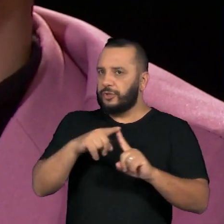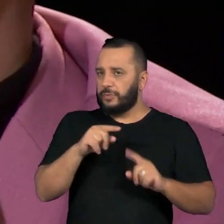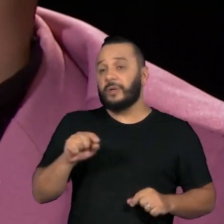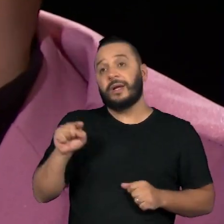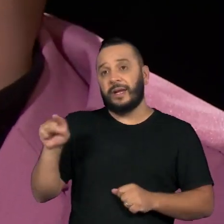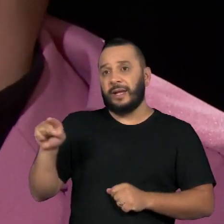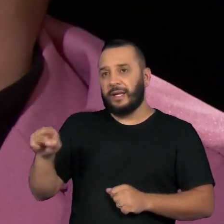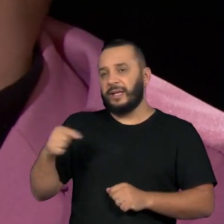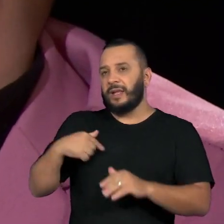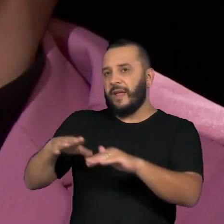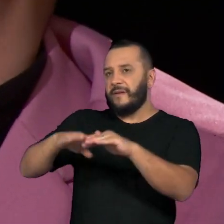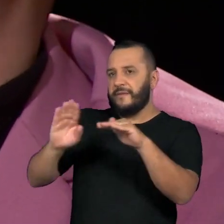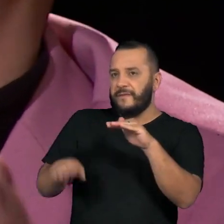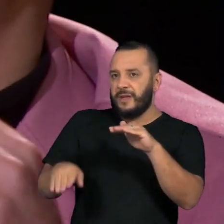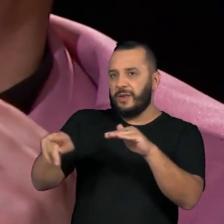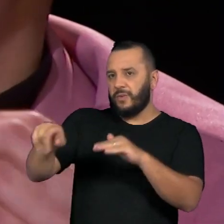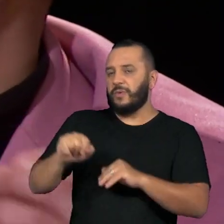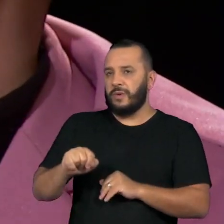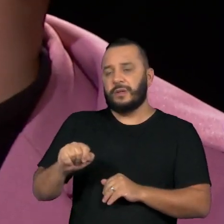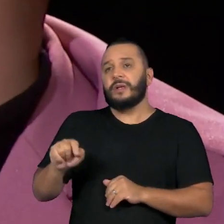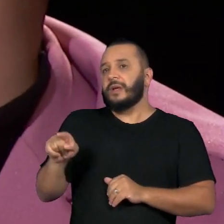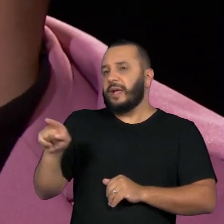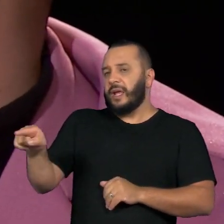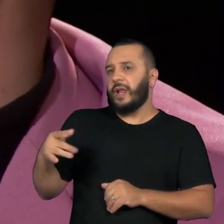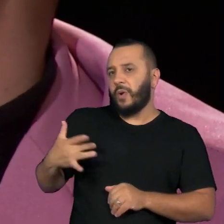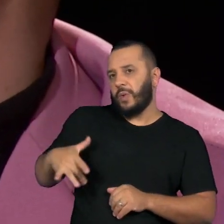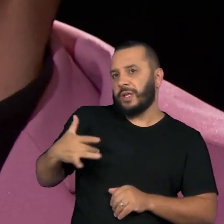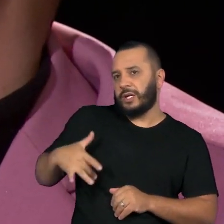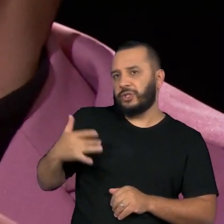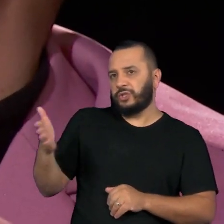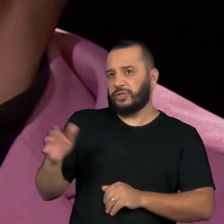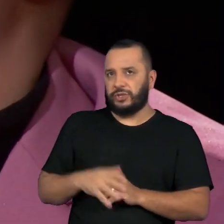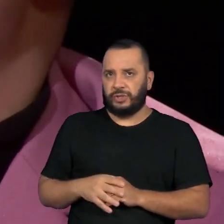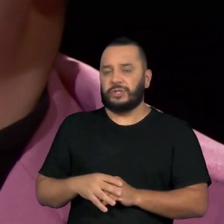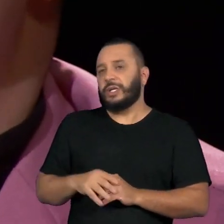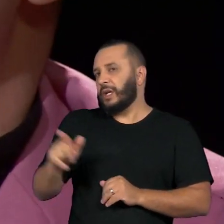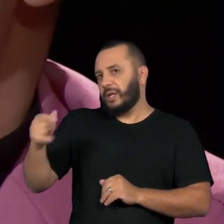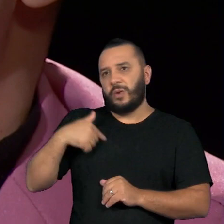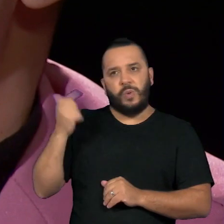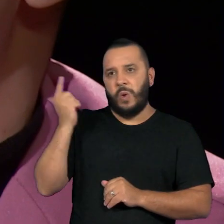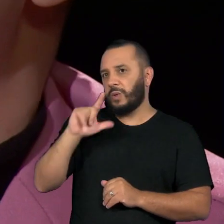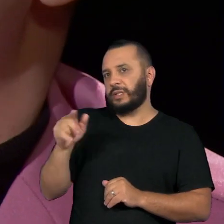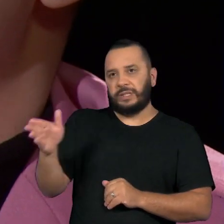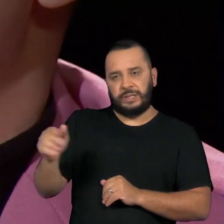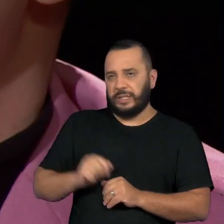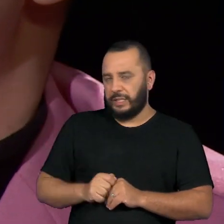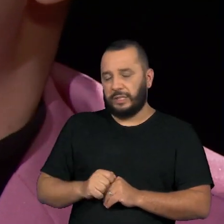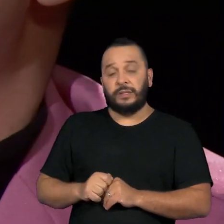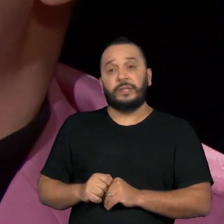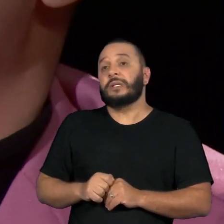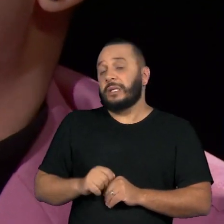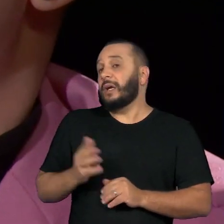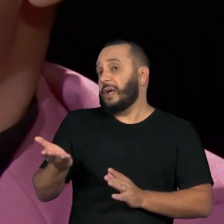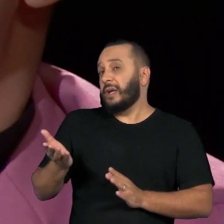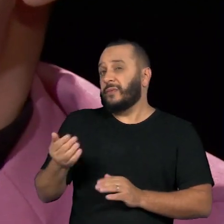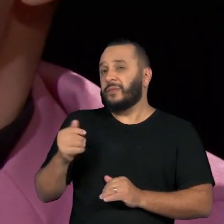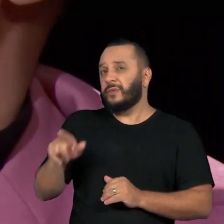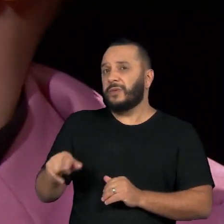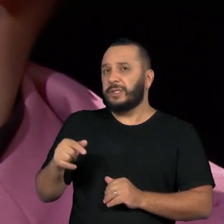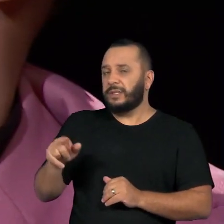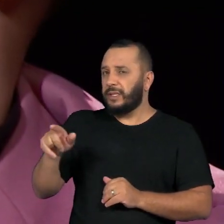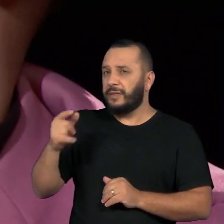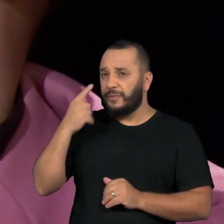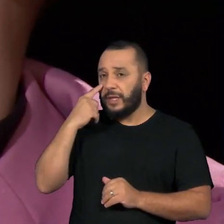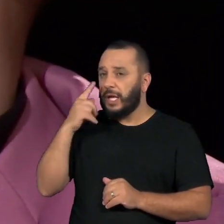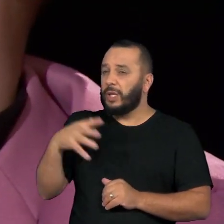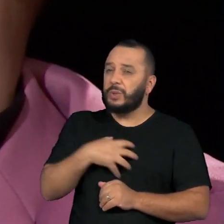é inferior a você, que aquela pessoa é uma coitadinha, que ela não vai conseguir que ela fazer não vai aquela conseguir, tarefa. exatamente. Então, quando você fala assim,